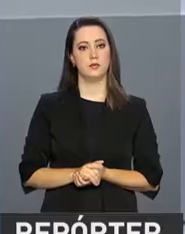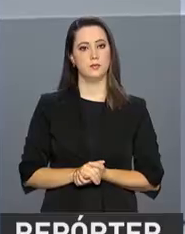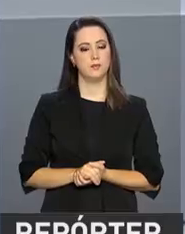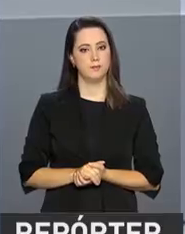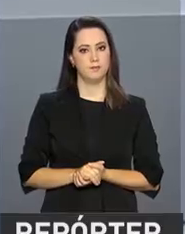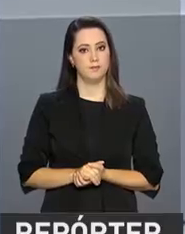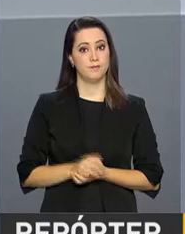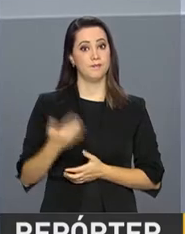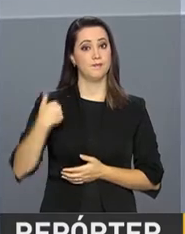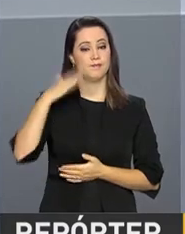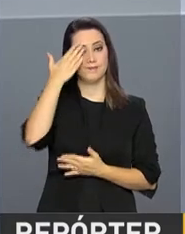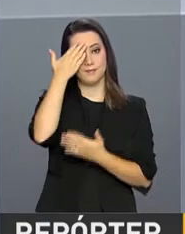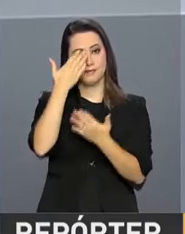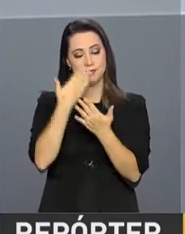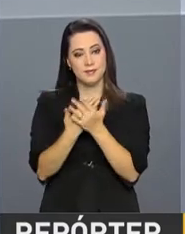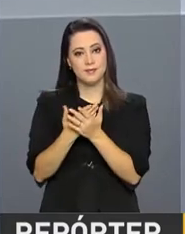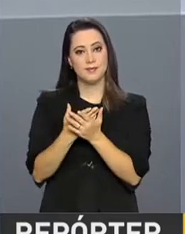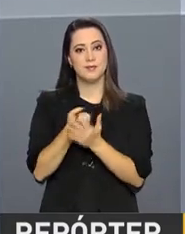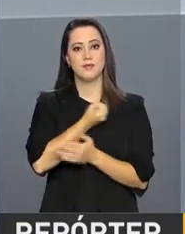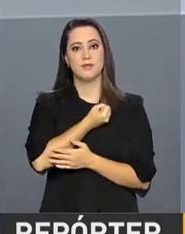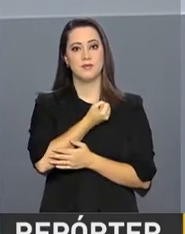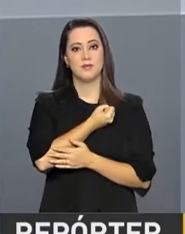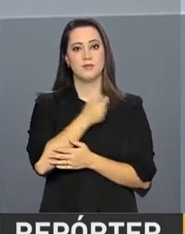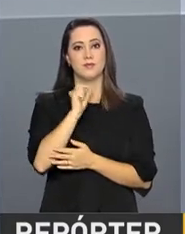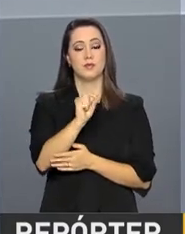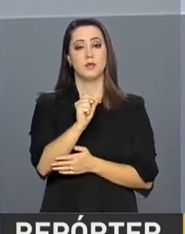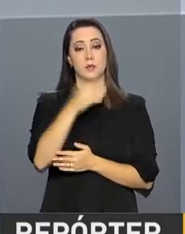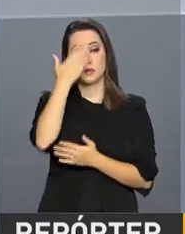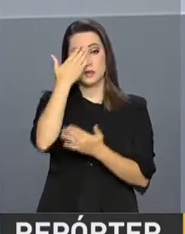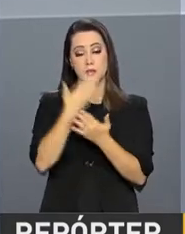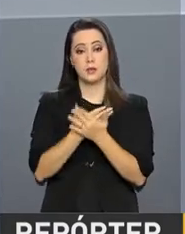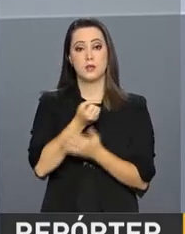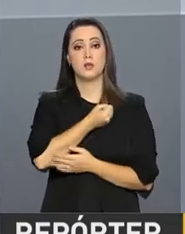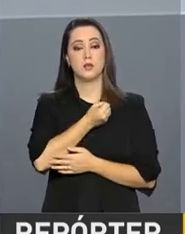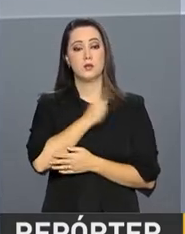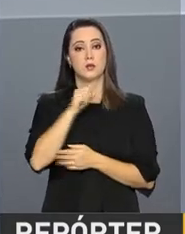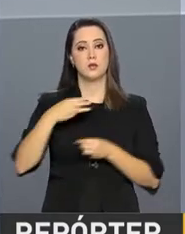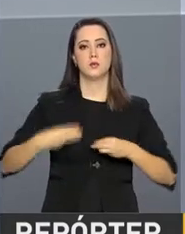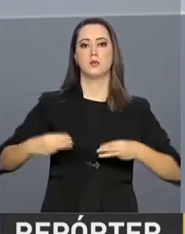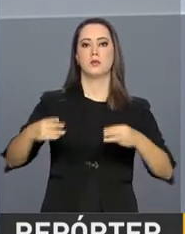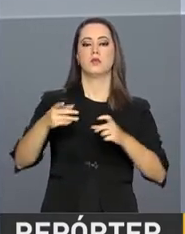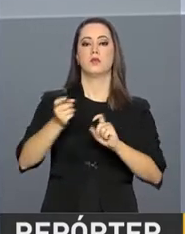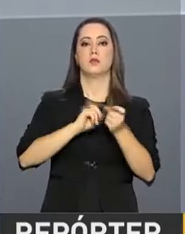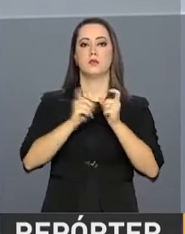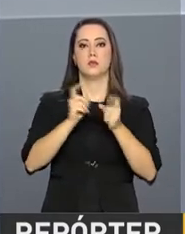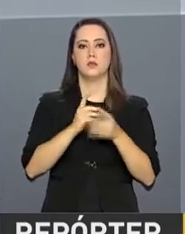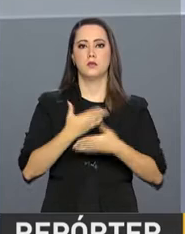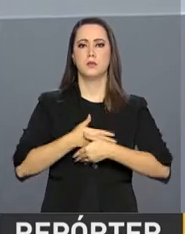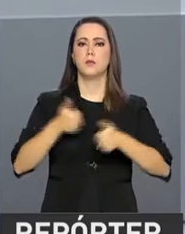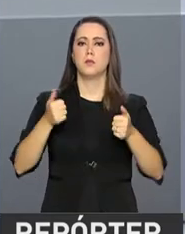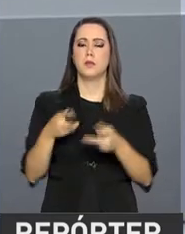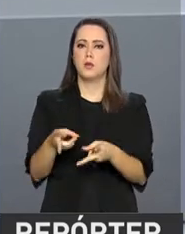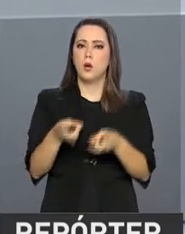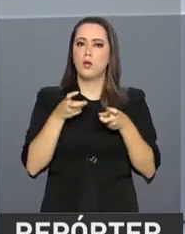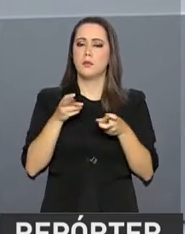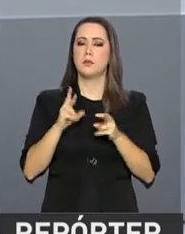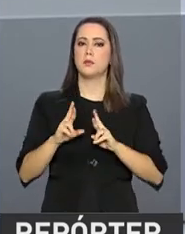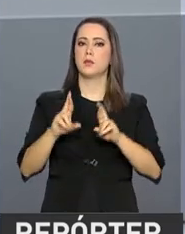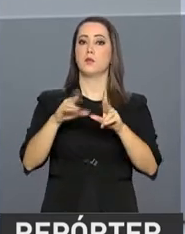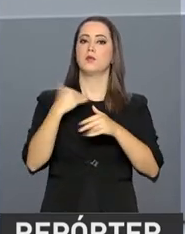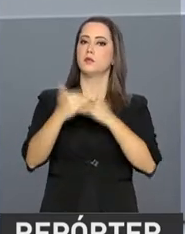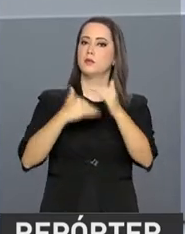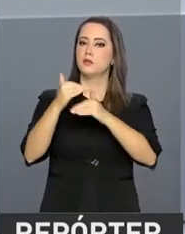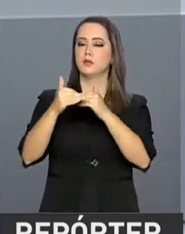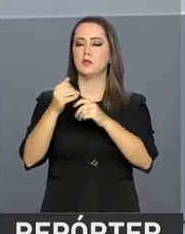mais otimista com o sim de mais otimismo com os indicadores do ministério da fazenda melhor a previsão para o crescimento da economia